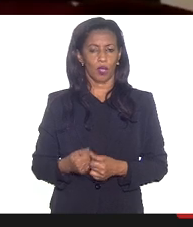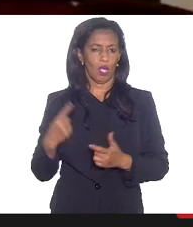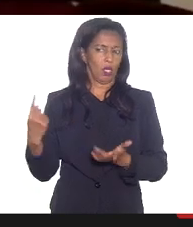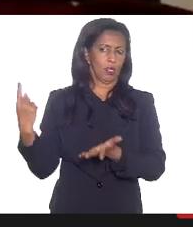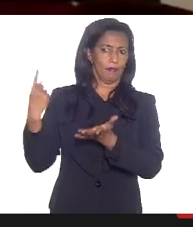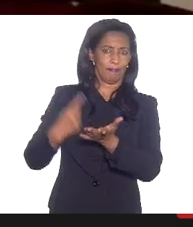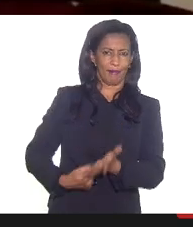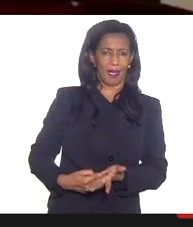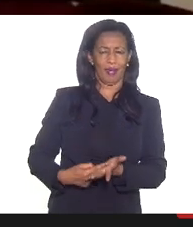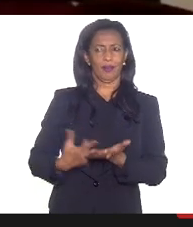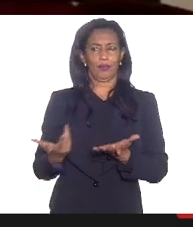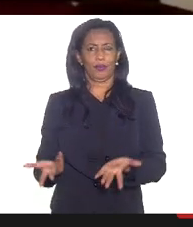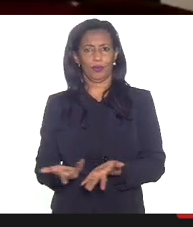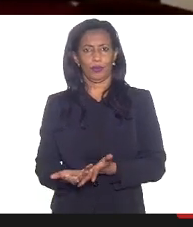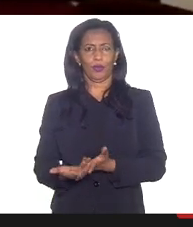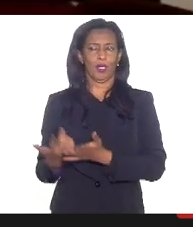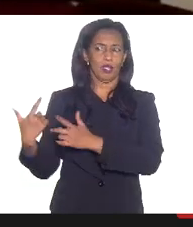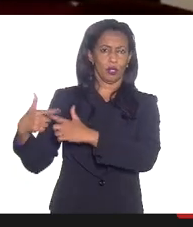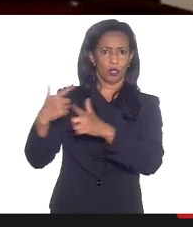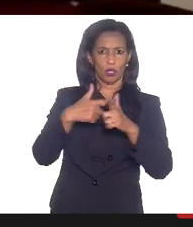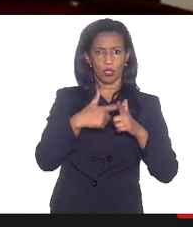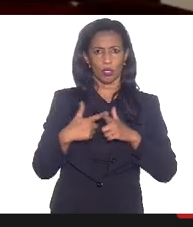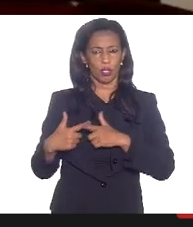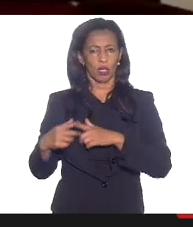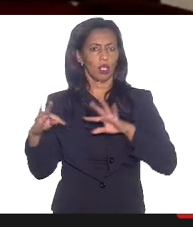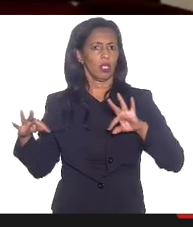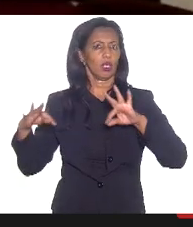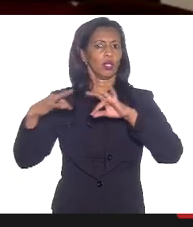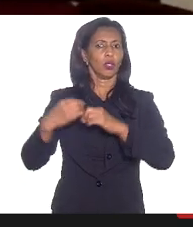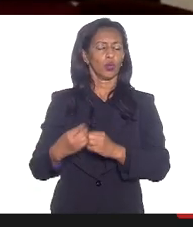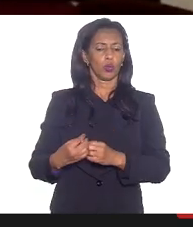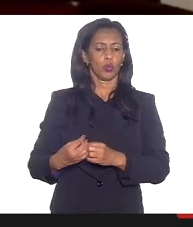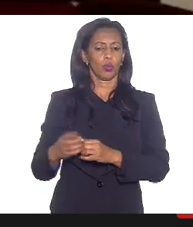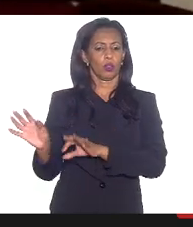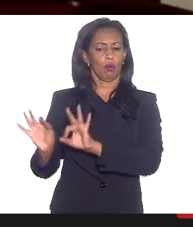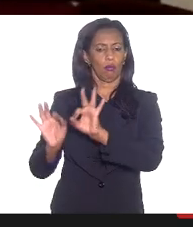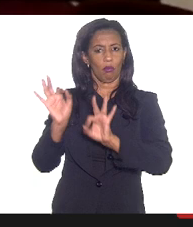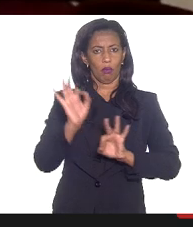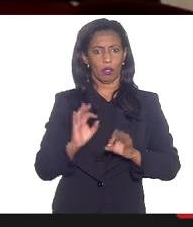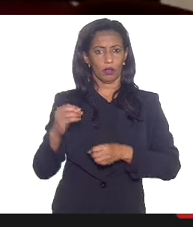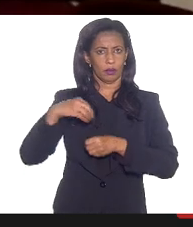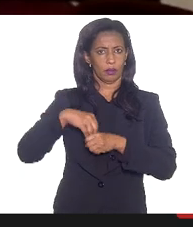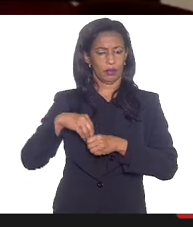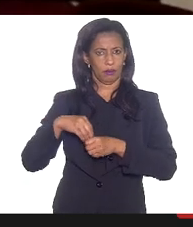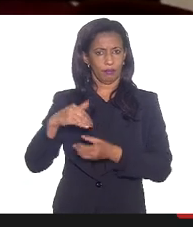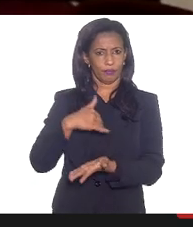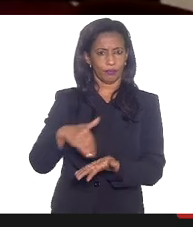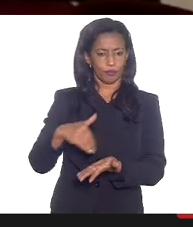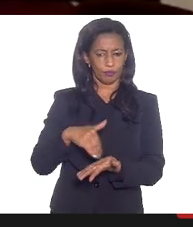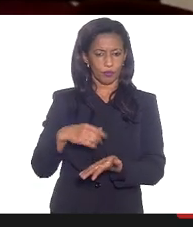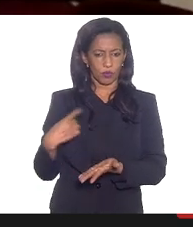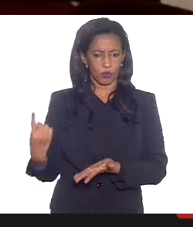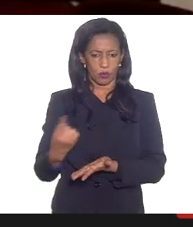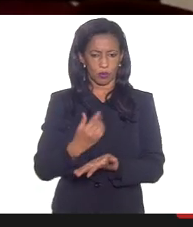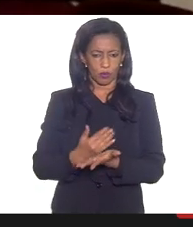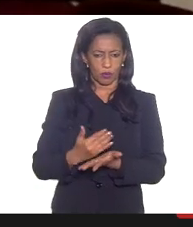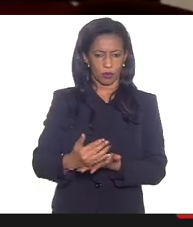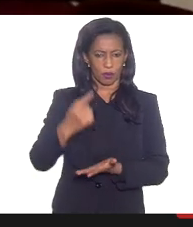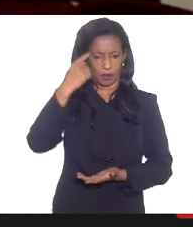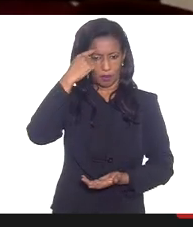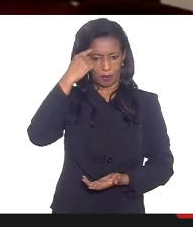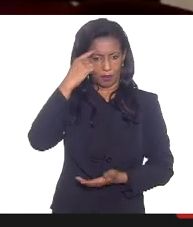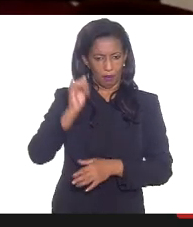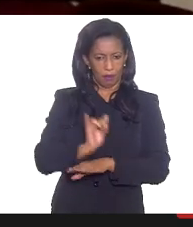fato, a entrada da nova gestão, né, e toda a questão organizada na secretaria, nós começamos a pensar